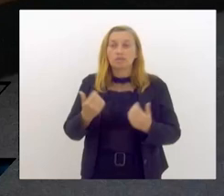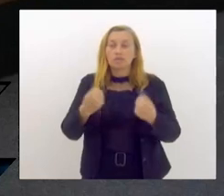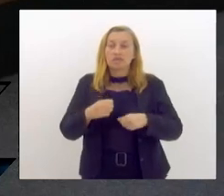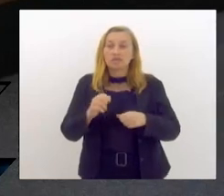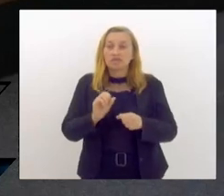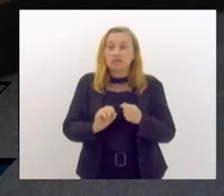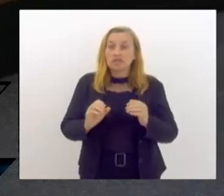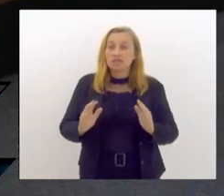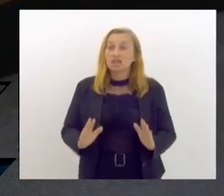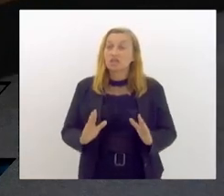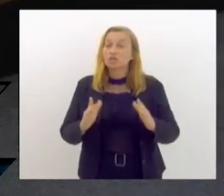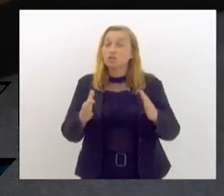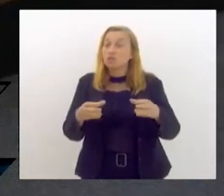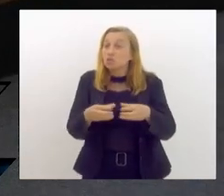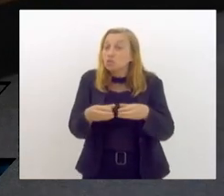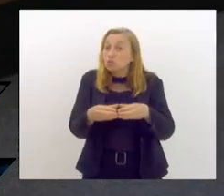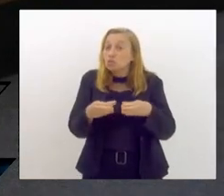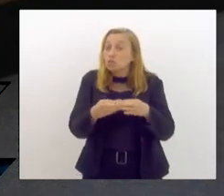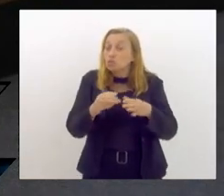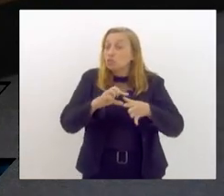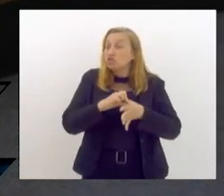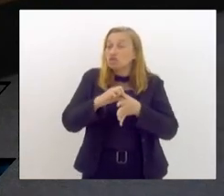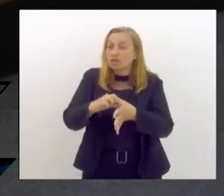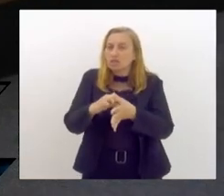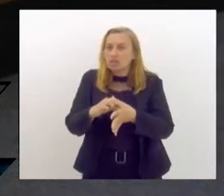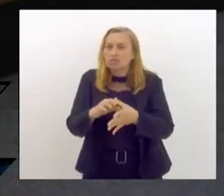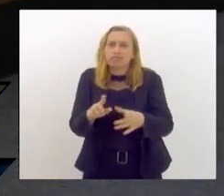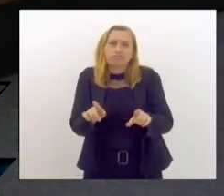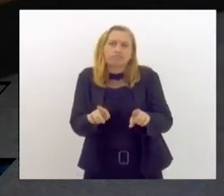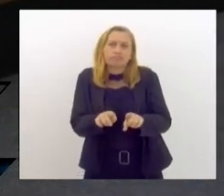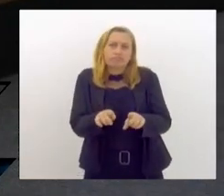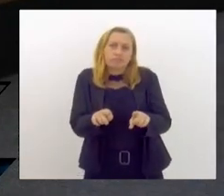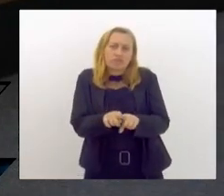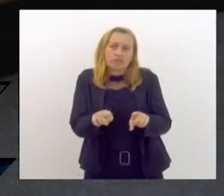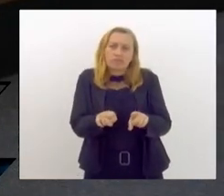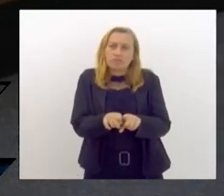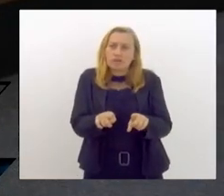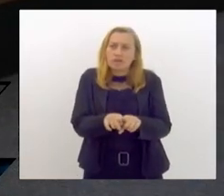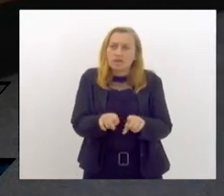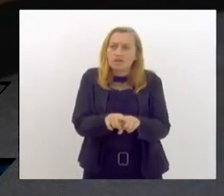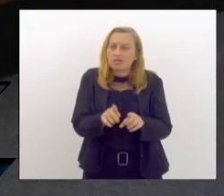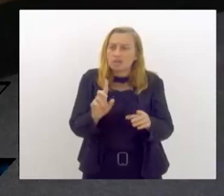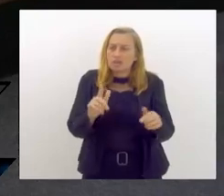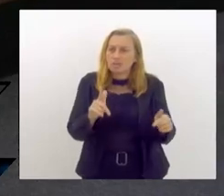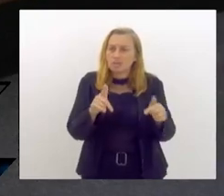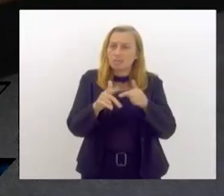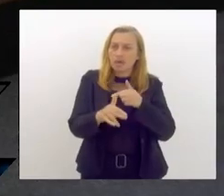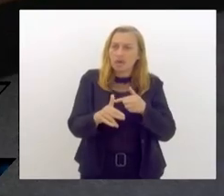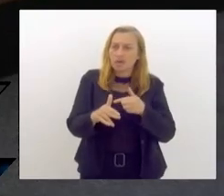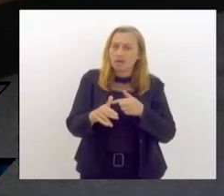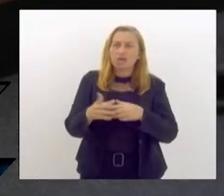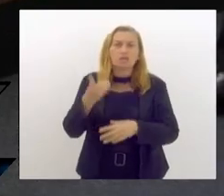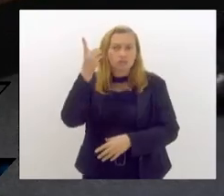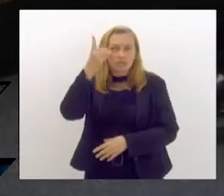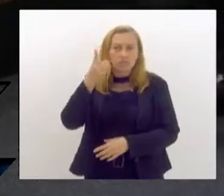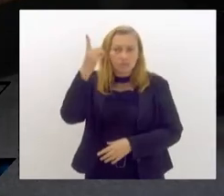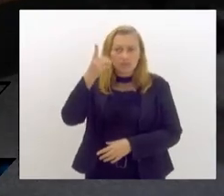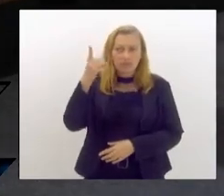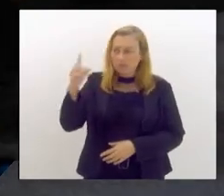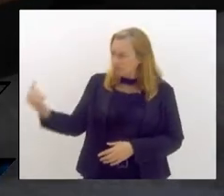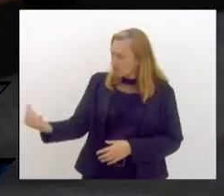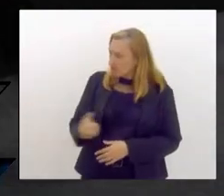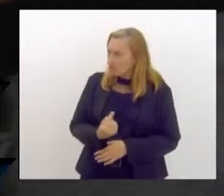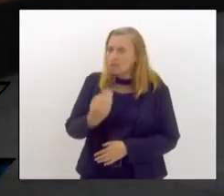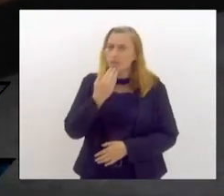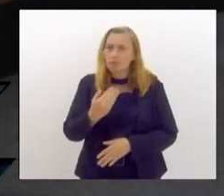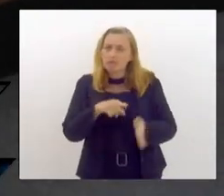líderes. E esse acordo, de forma alguma, também impede que o parlamentar, no exercício de suas prerrogativas, venha aqui e peça